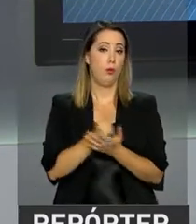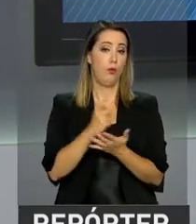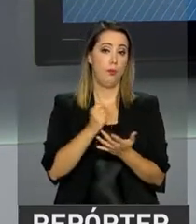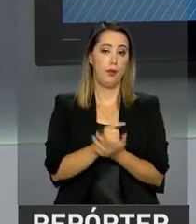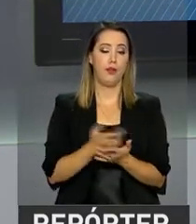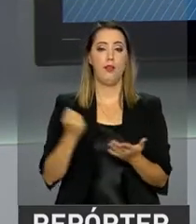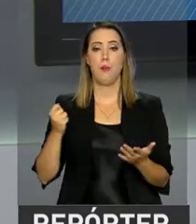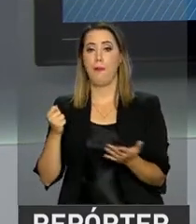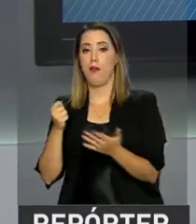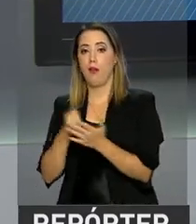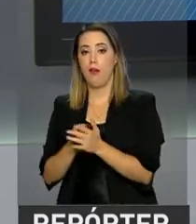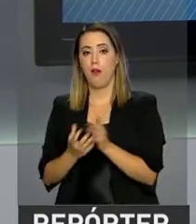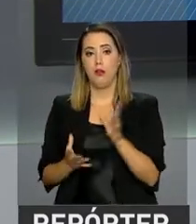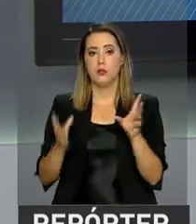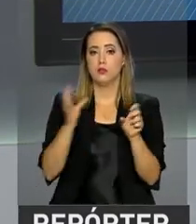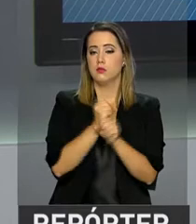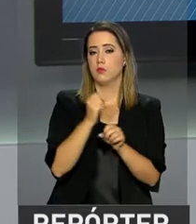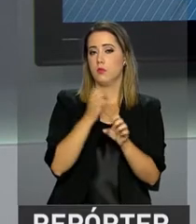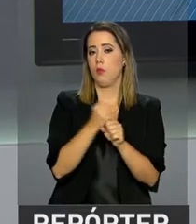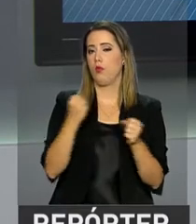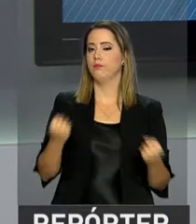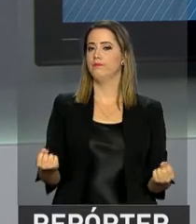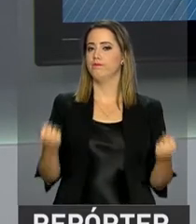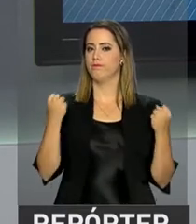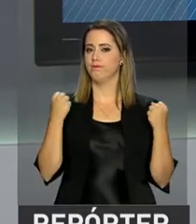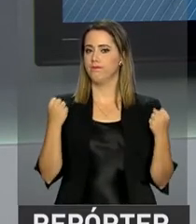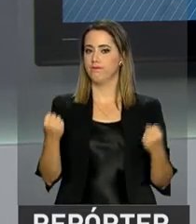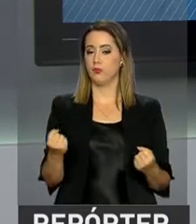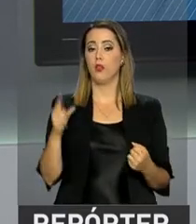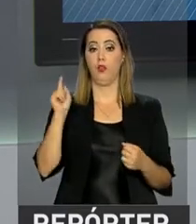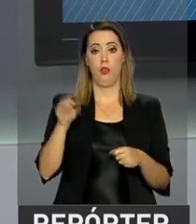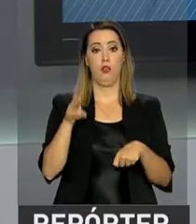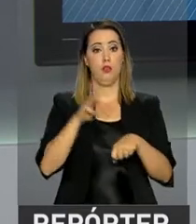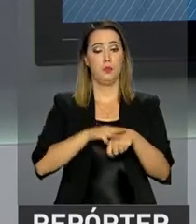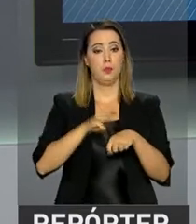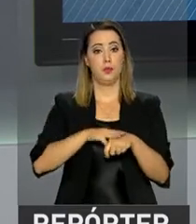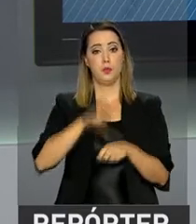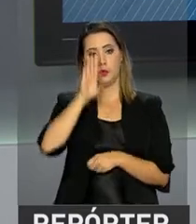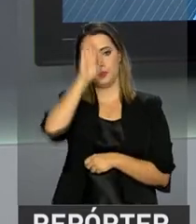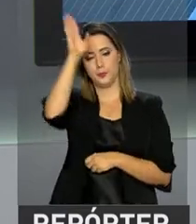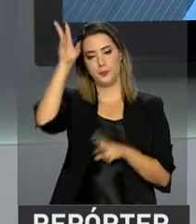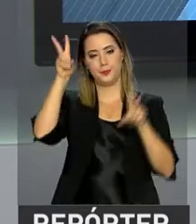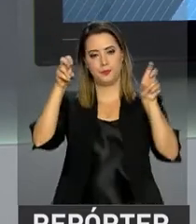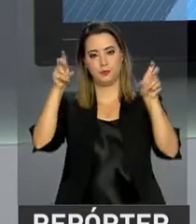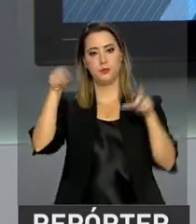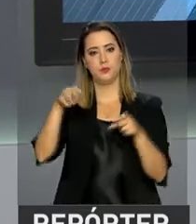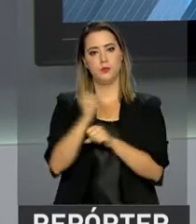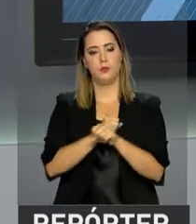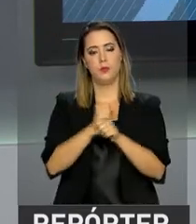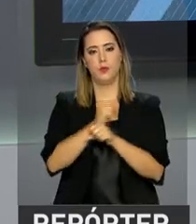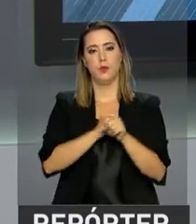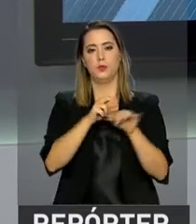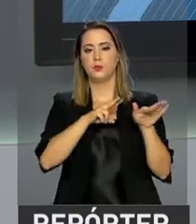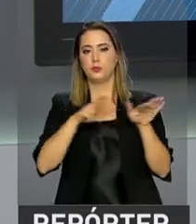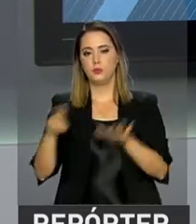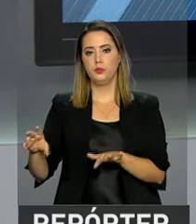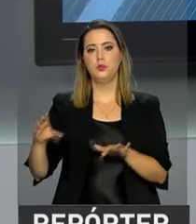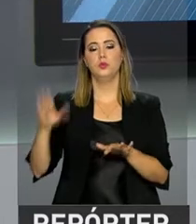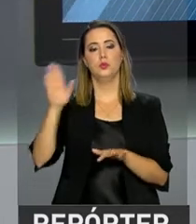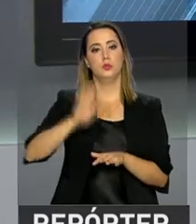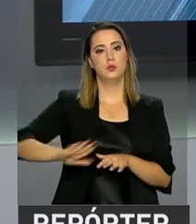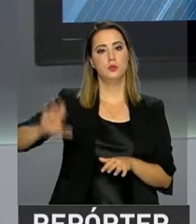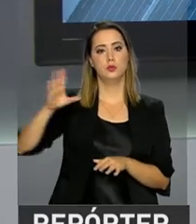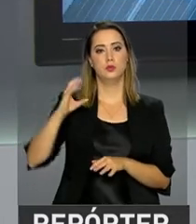mesmo no cálculo das atividades físicas ea matemática o tema principal deste ano na semana nacional de ciência e